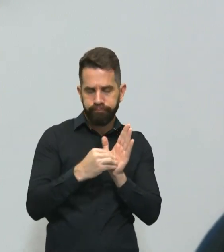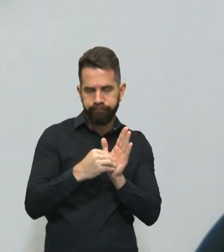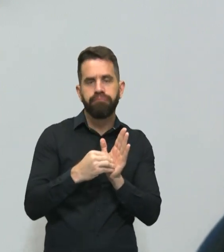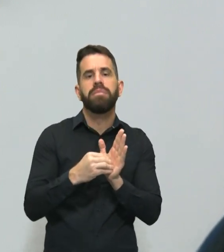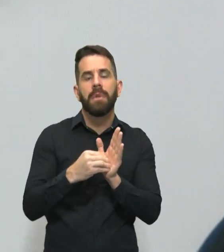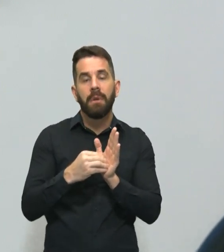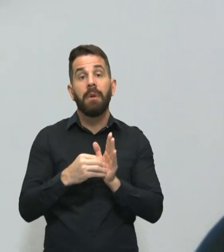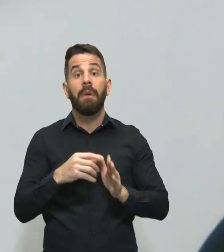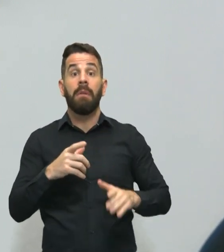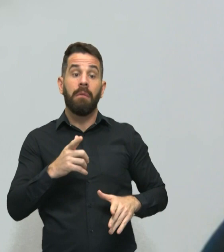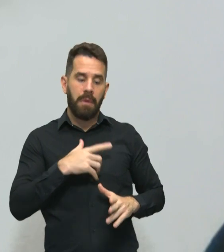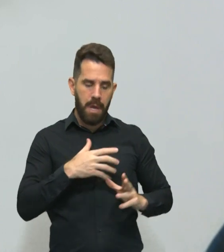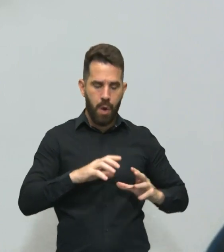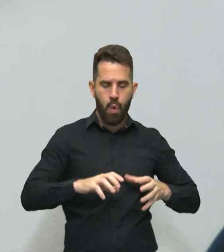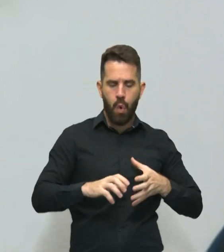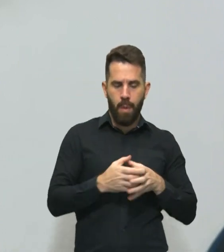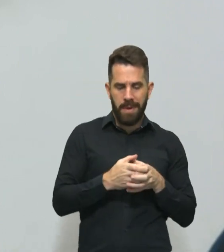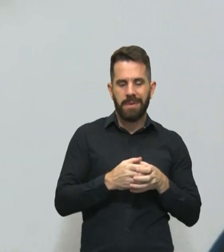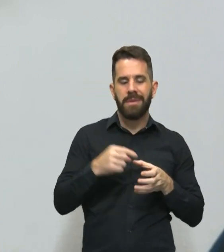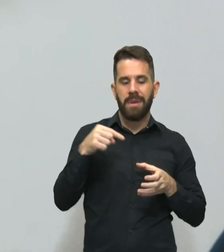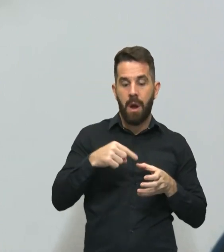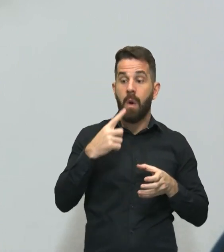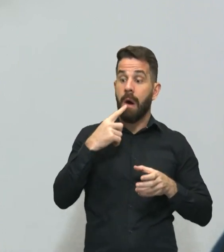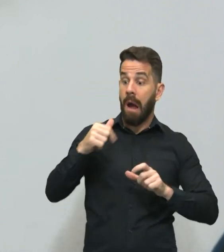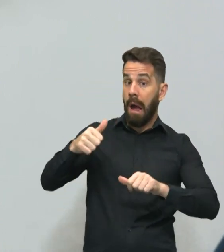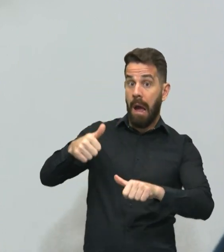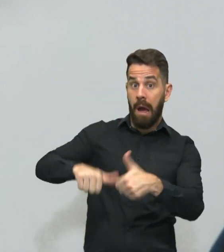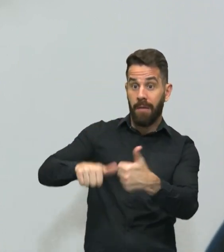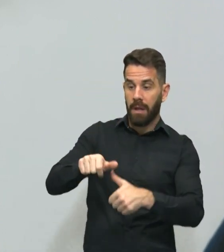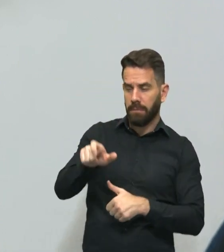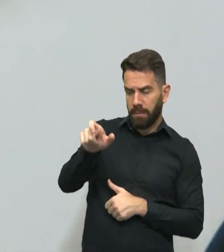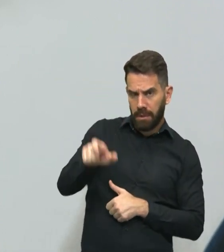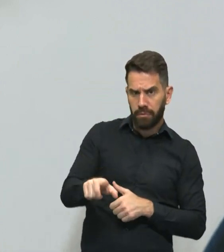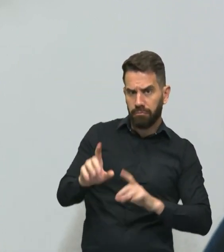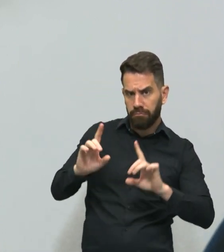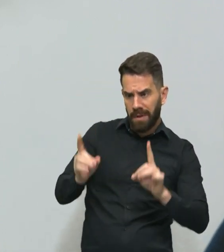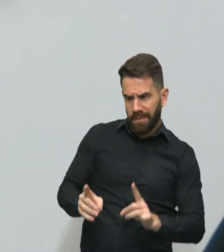da comissão de avaliação da pessoa com deficiência, podendo estar ingressando,